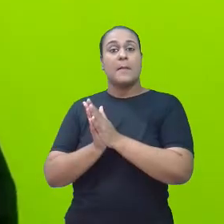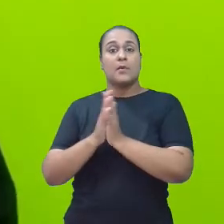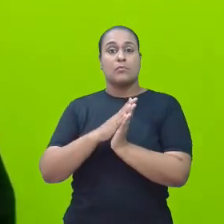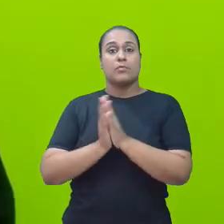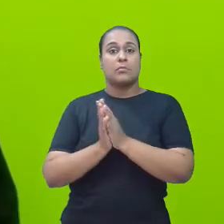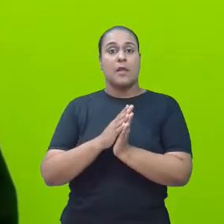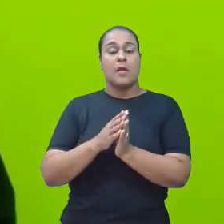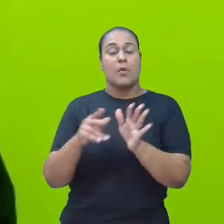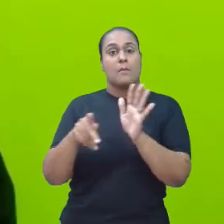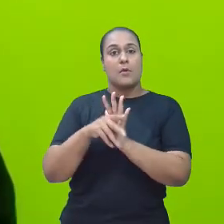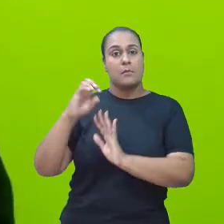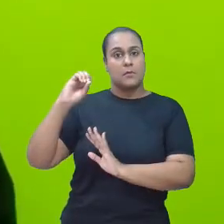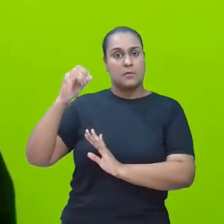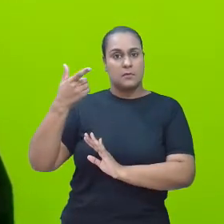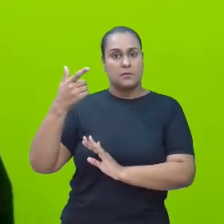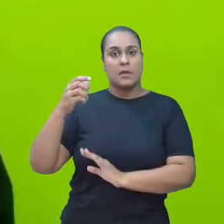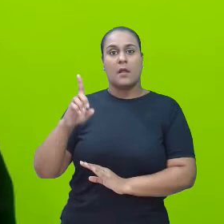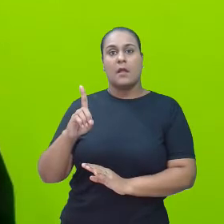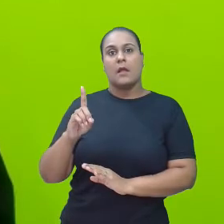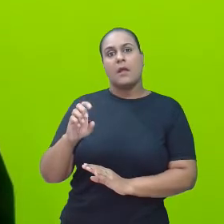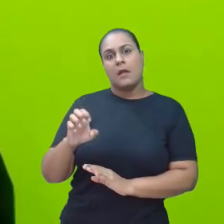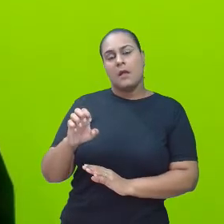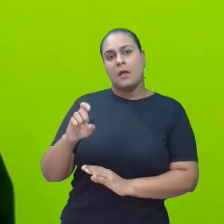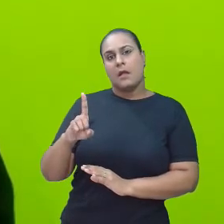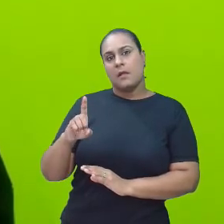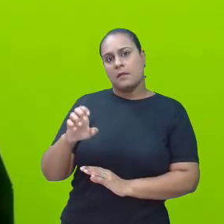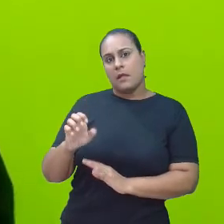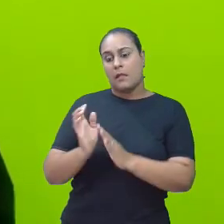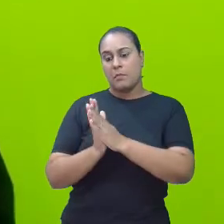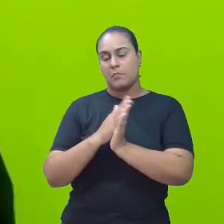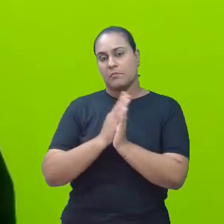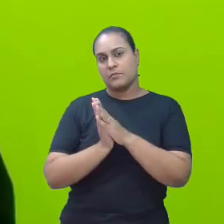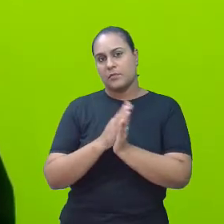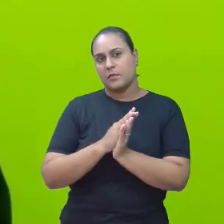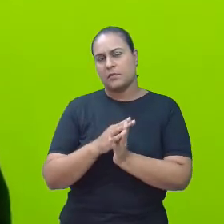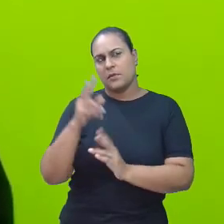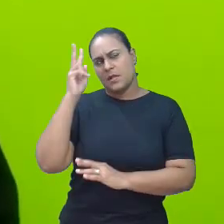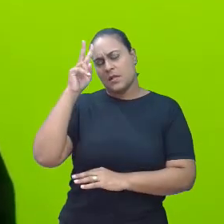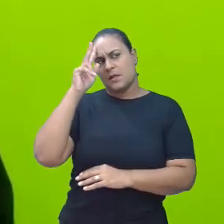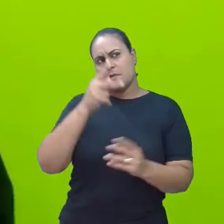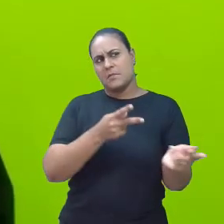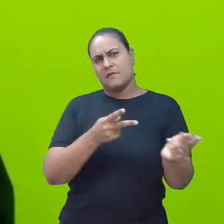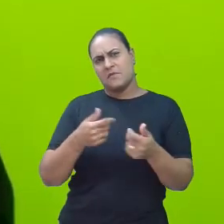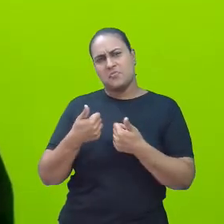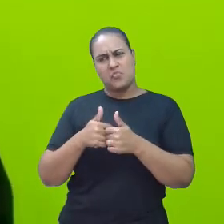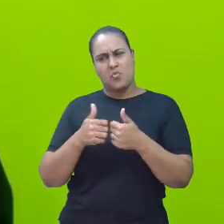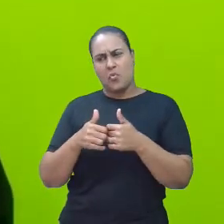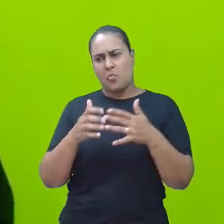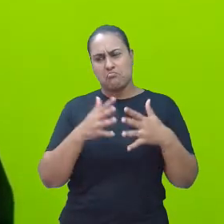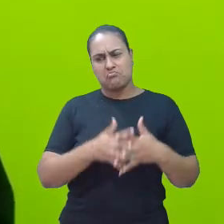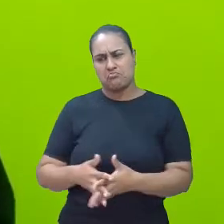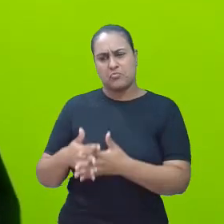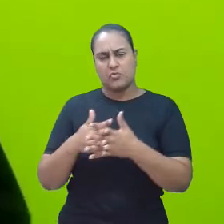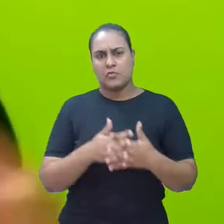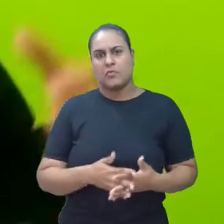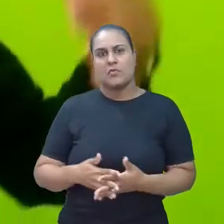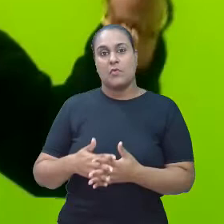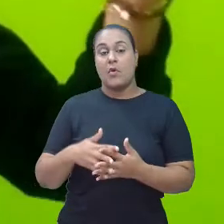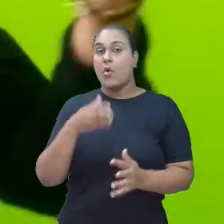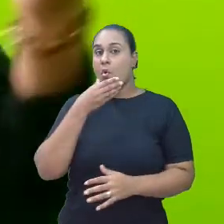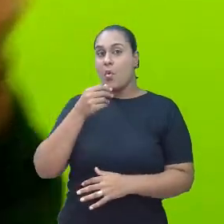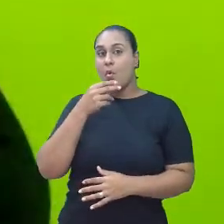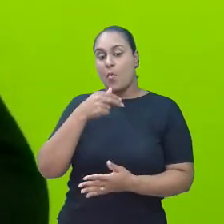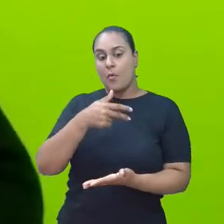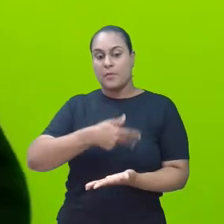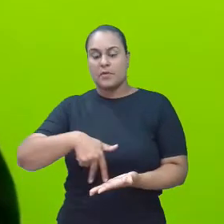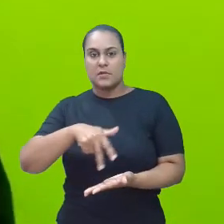Olinda, que é Dedé da Boneca. Eu lembro da visita de um ônibus ou um caminhão em que o rapaz dançava